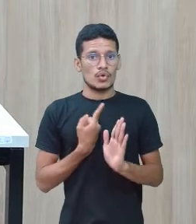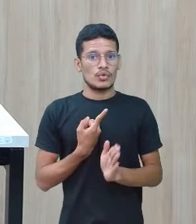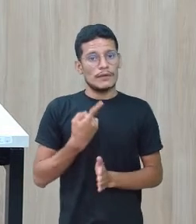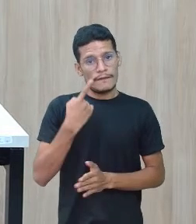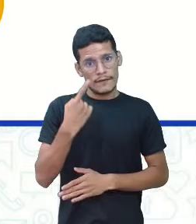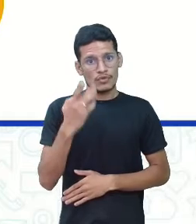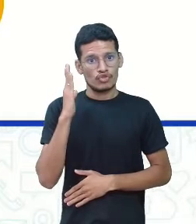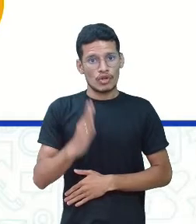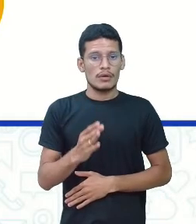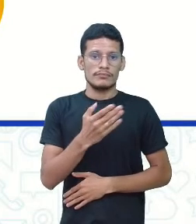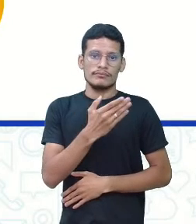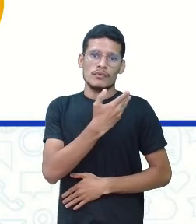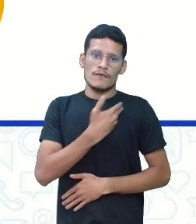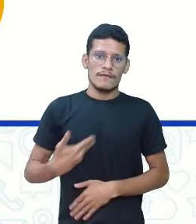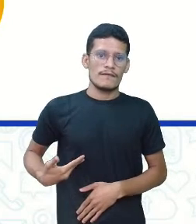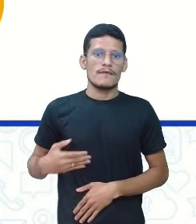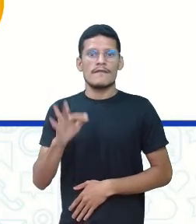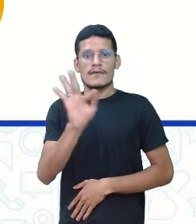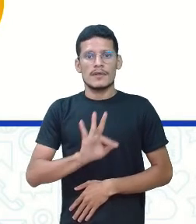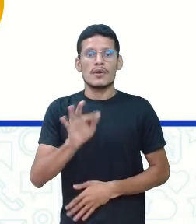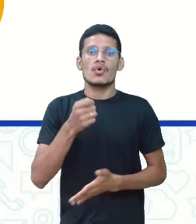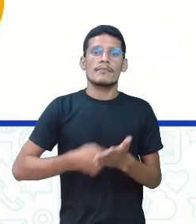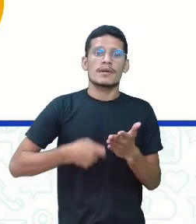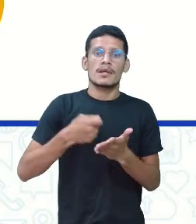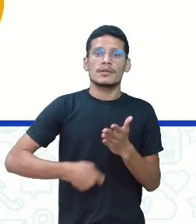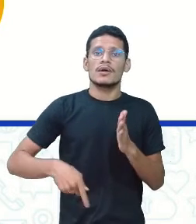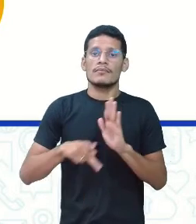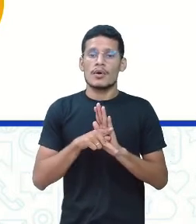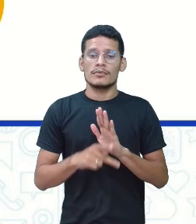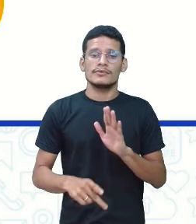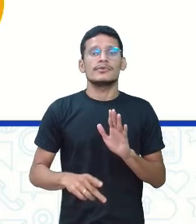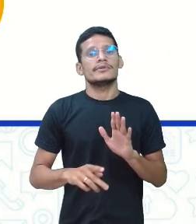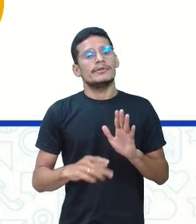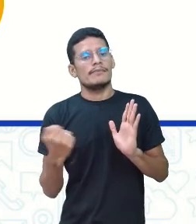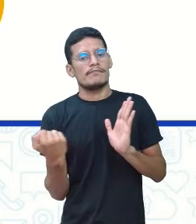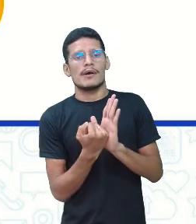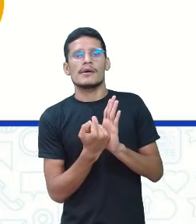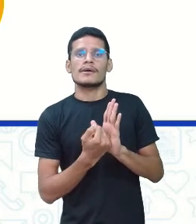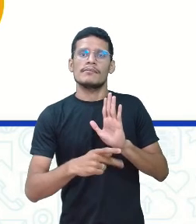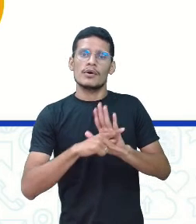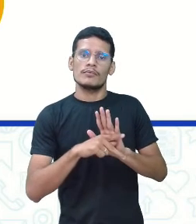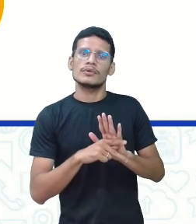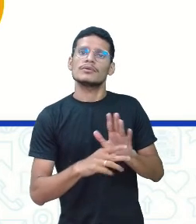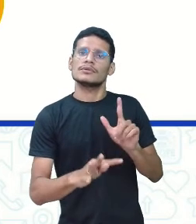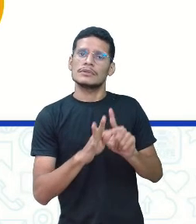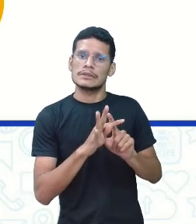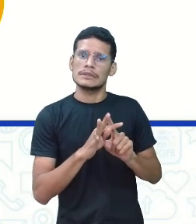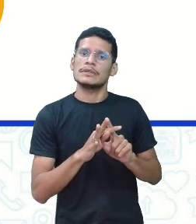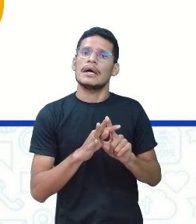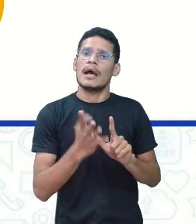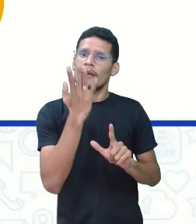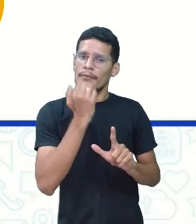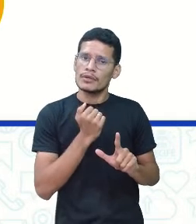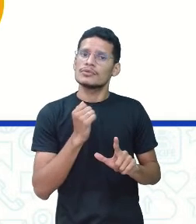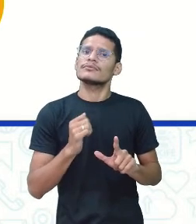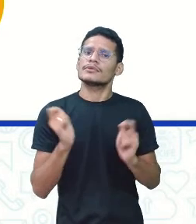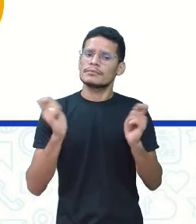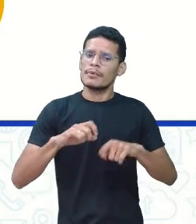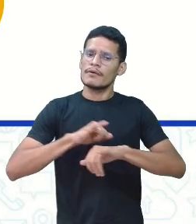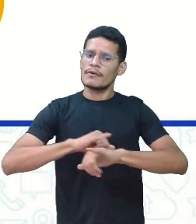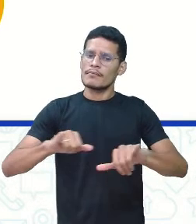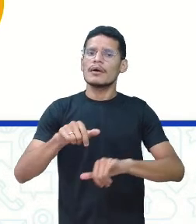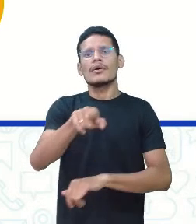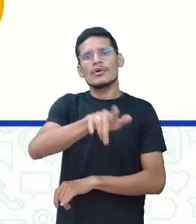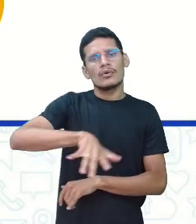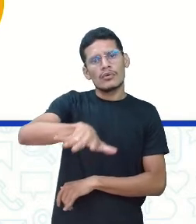governo federal, é obrigatório o rótulo de identificação em alimentos transgênicos para alertar o consumidor sobre o que